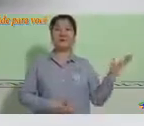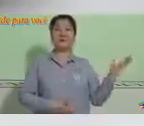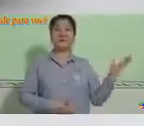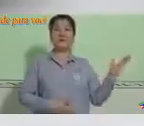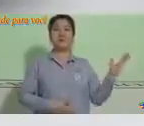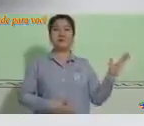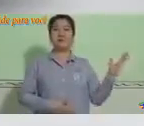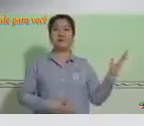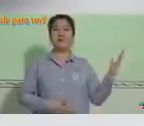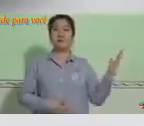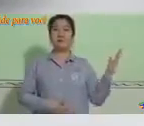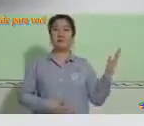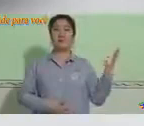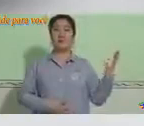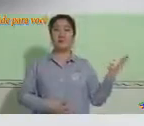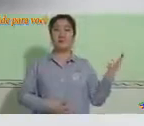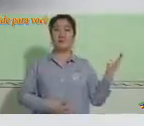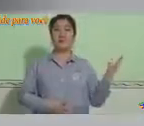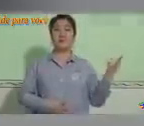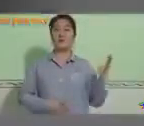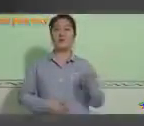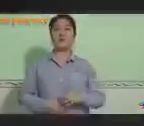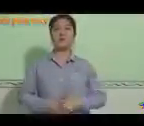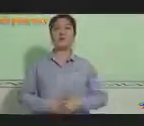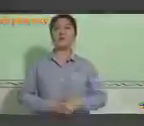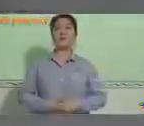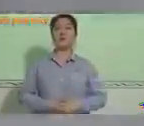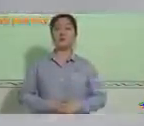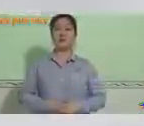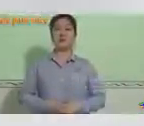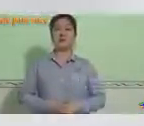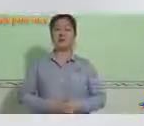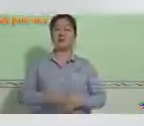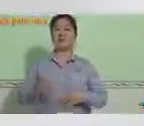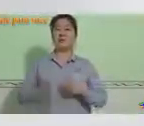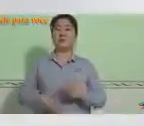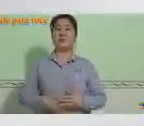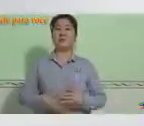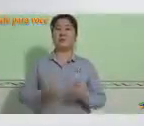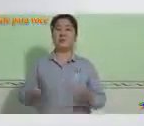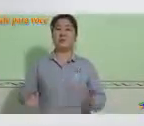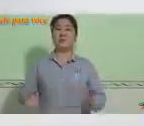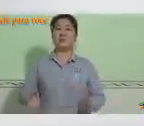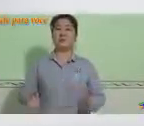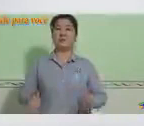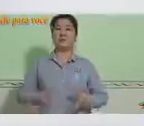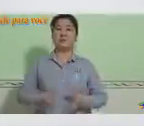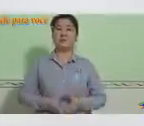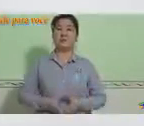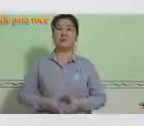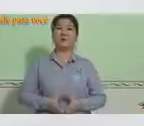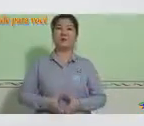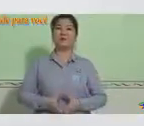Algumas plantas e extratos naturais têm maçã anti-inflamatória e podem ser usados para ajudar a minimizar a dor no joelho, vírgula, como